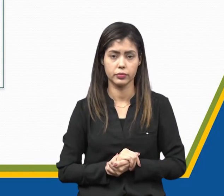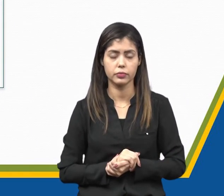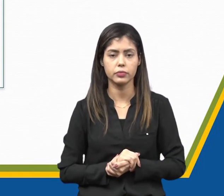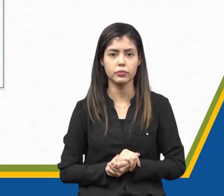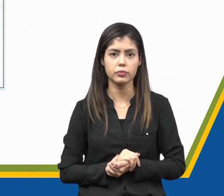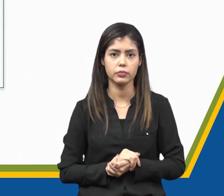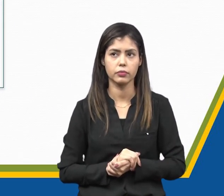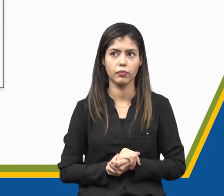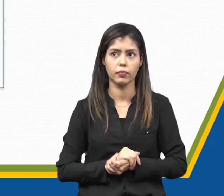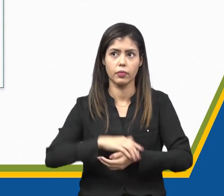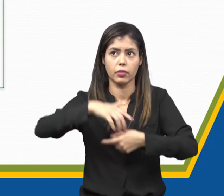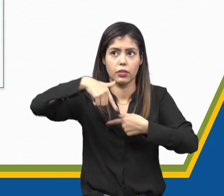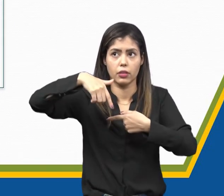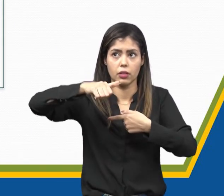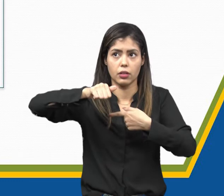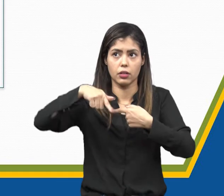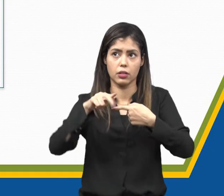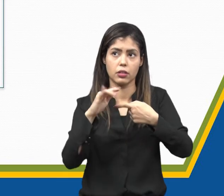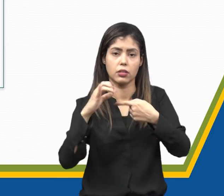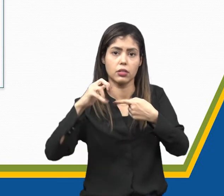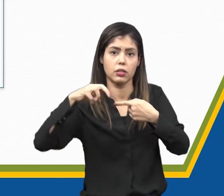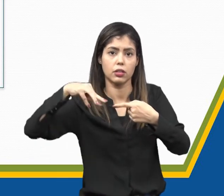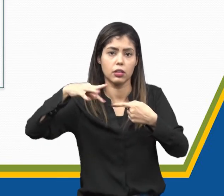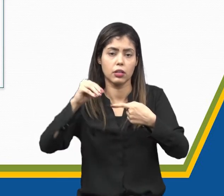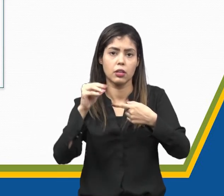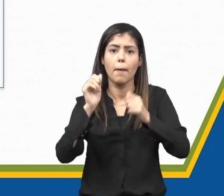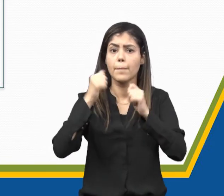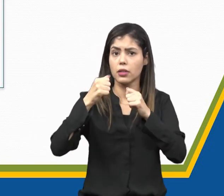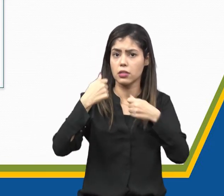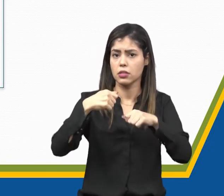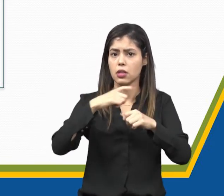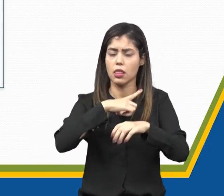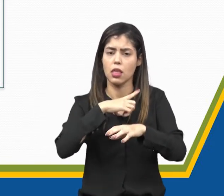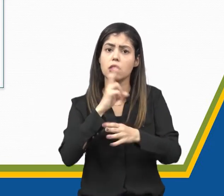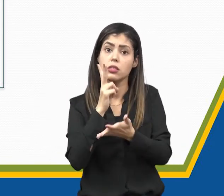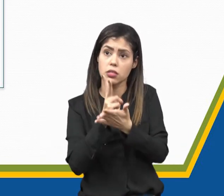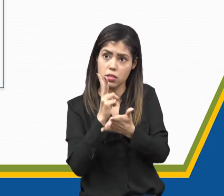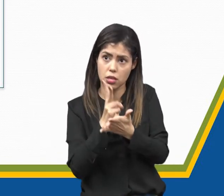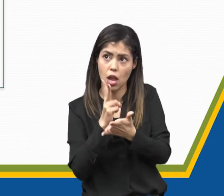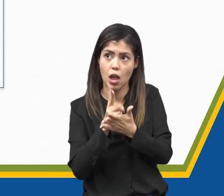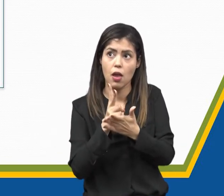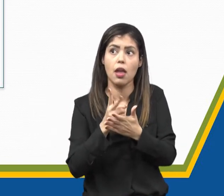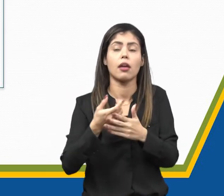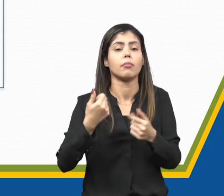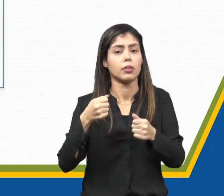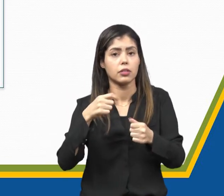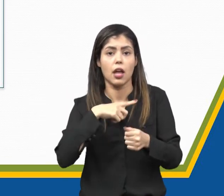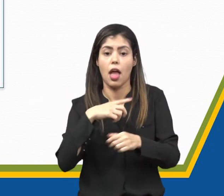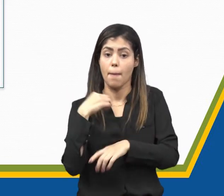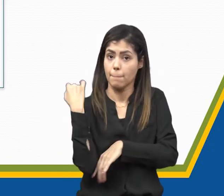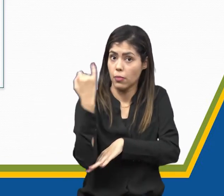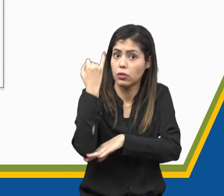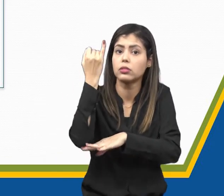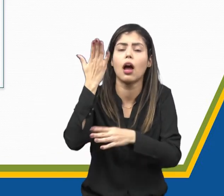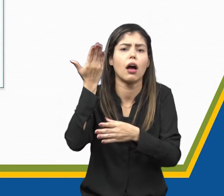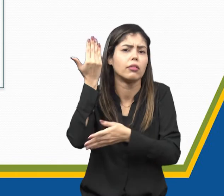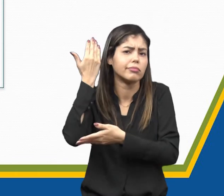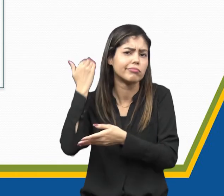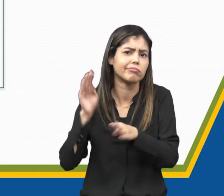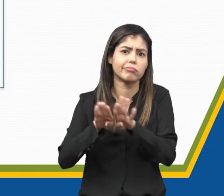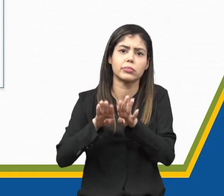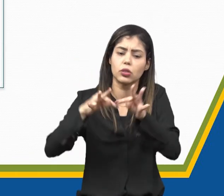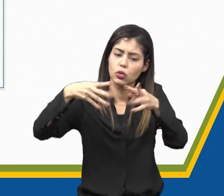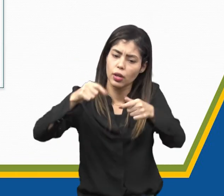Aqui é aquecimento, é necessário sempre, lembra que nós citamos anteriormente, e alguns trabalhos para aquecimento, ele é fundamental antes de todas as